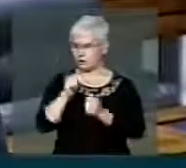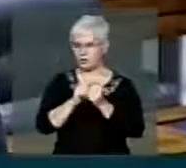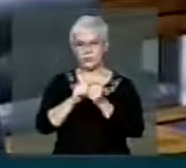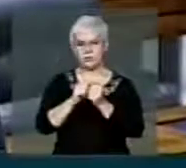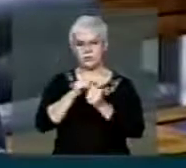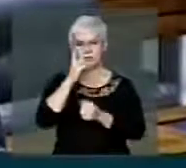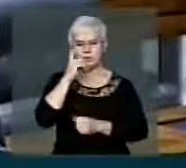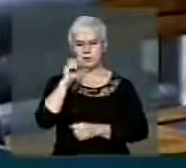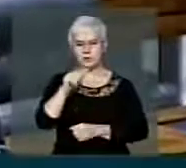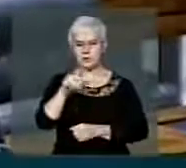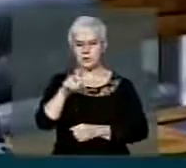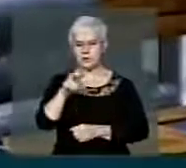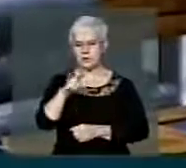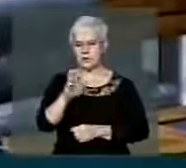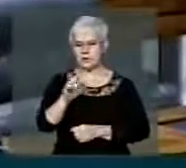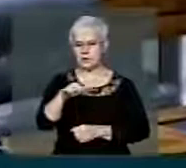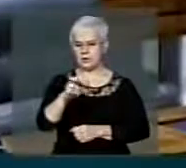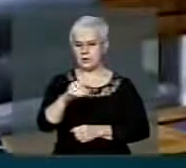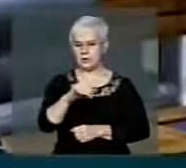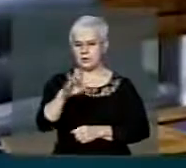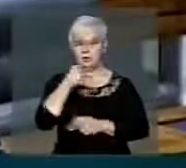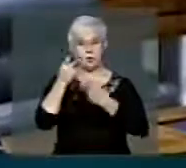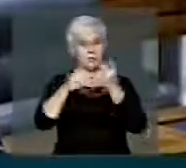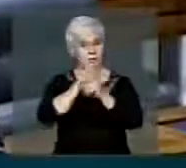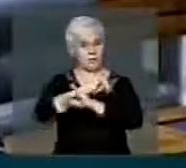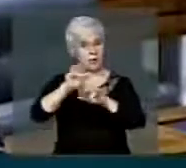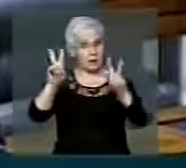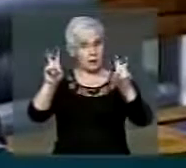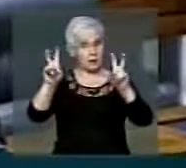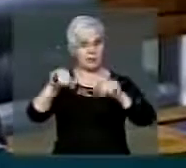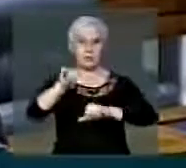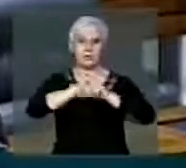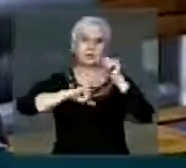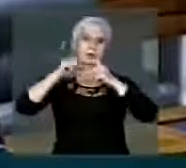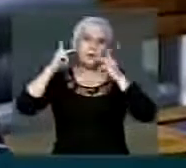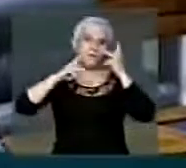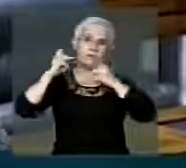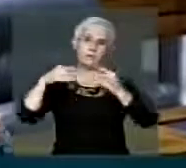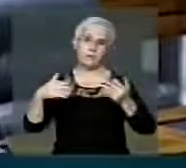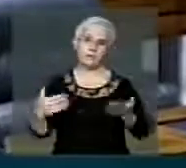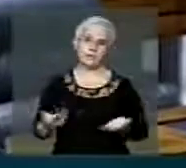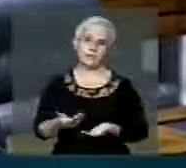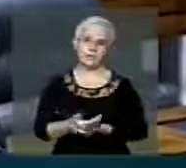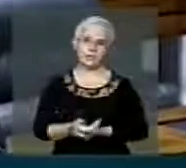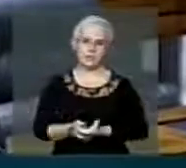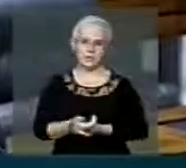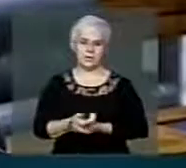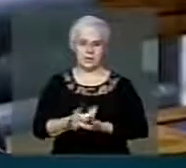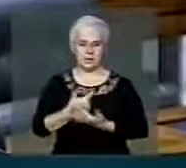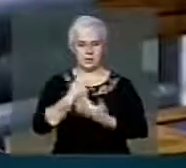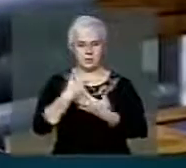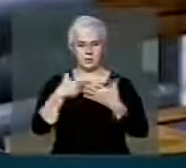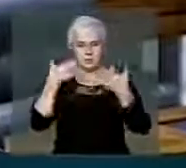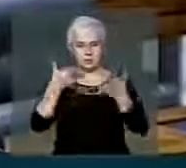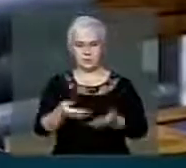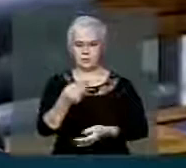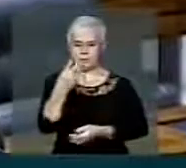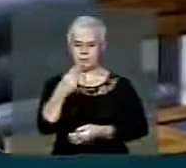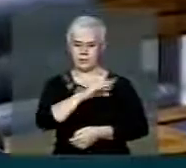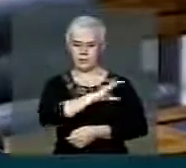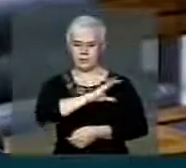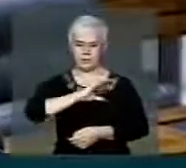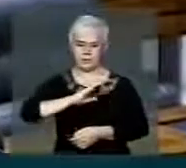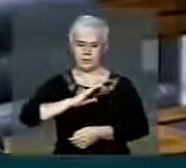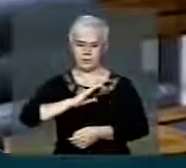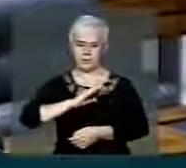Moura, focalizando a reforma política. E então, eu que pertencia às 3 comissões em